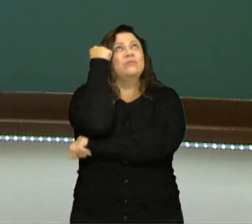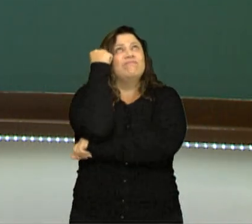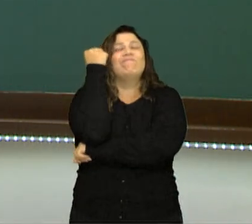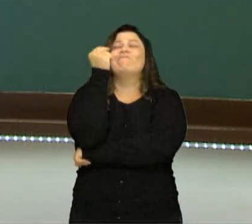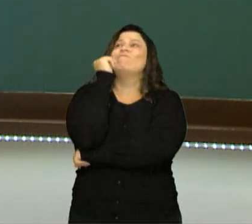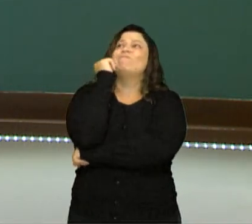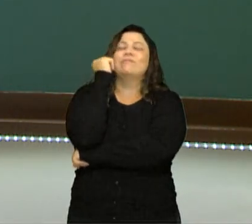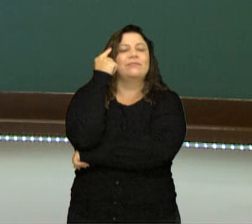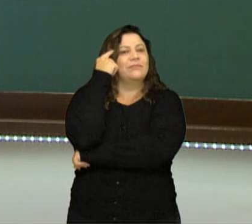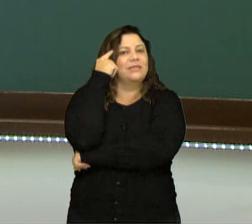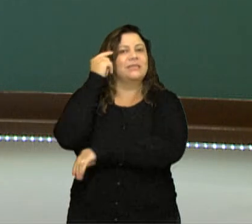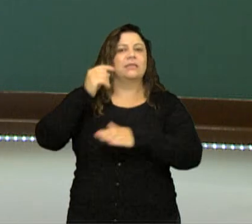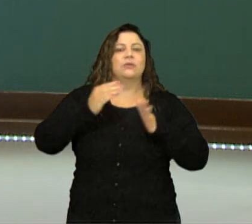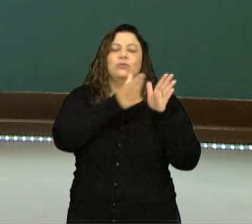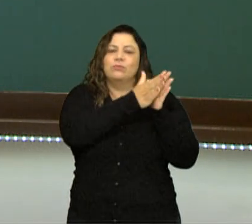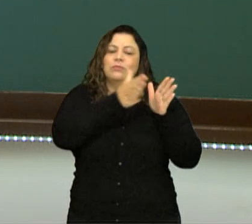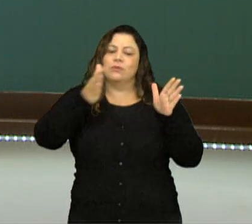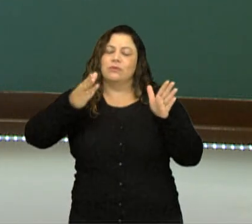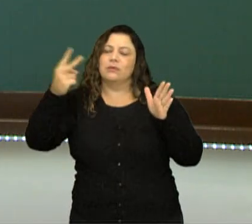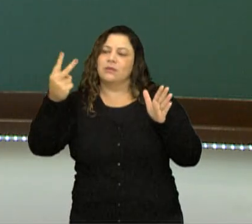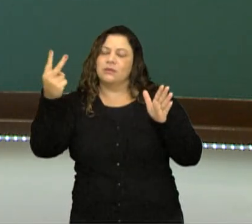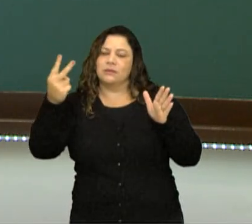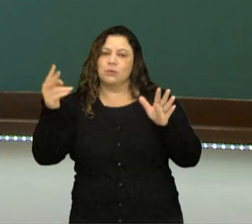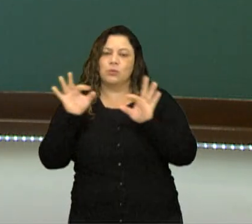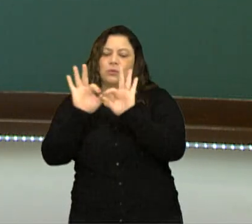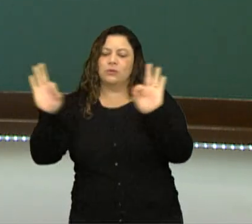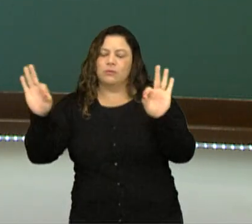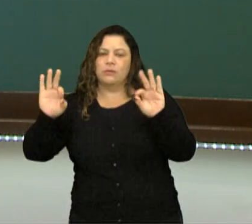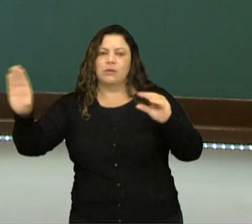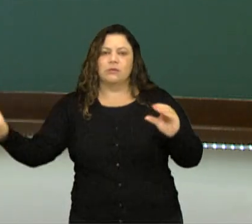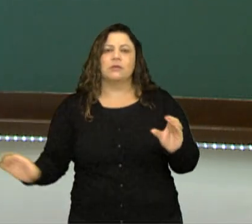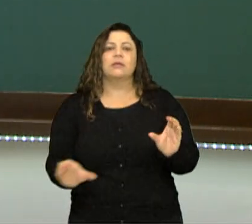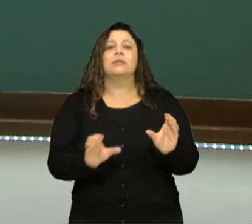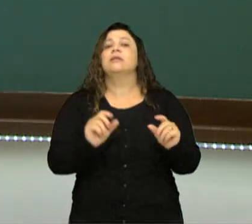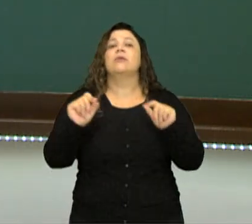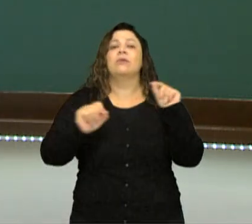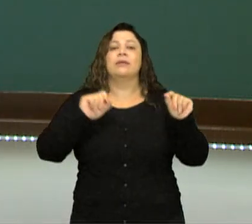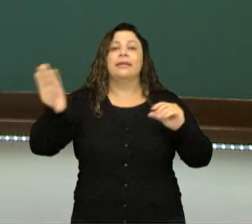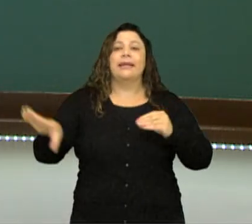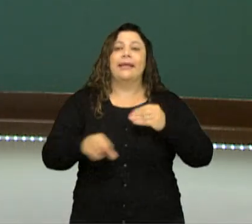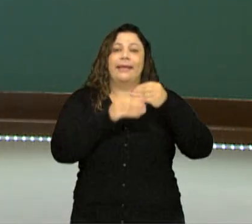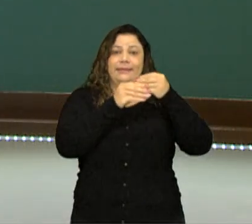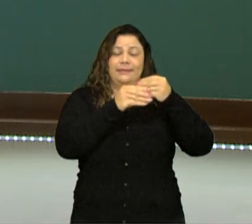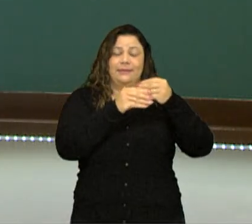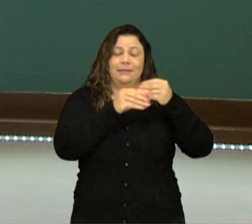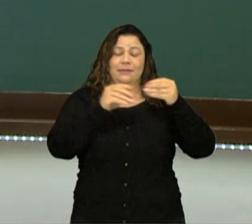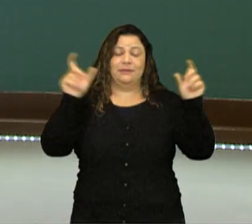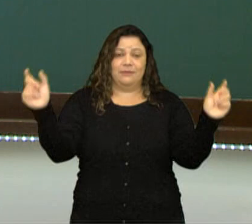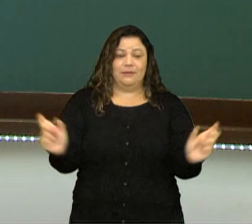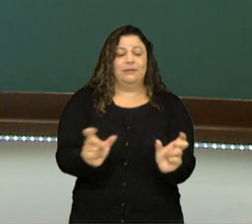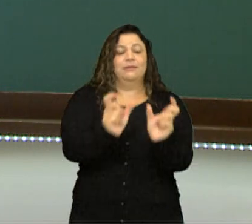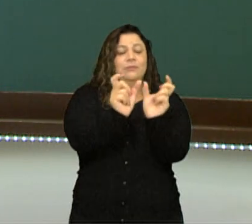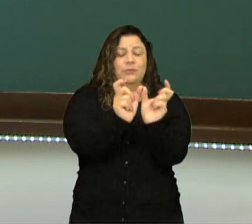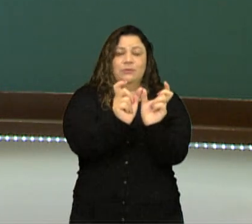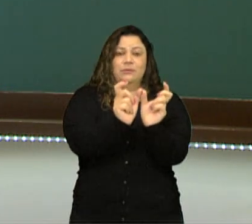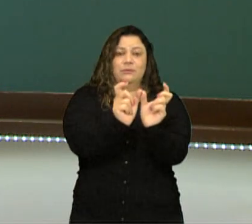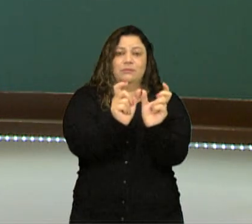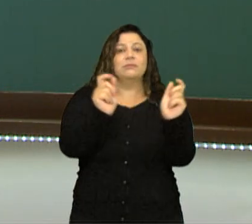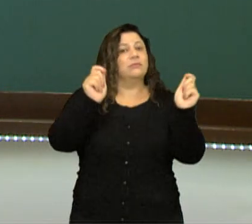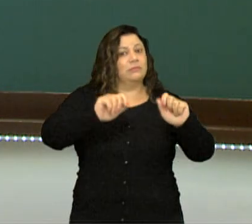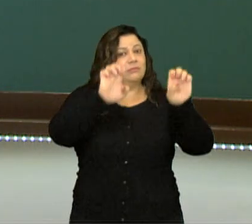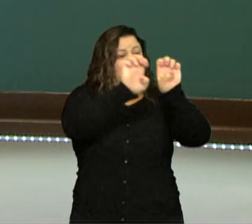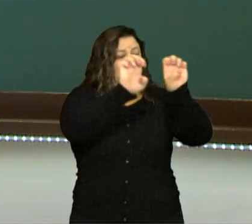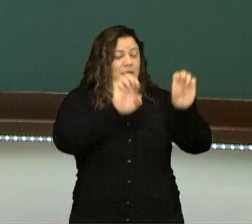vem na sequência, na segunda frase. Por isso, essa composição faz muito sentido na construção dessa